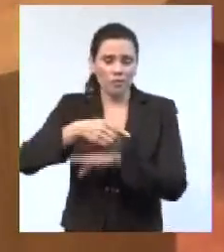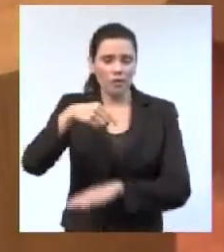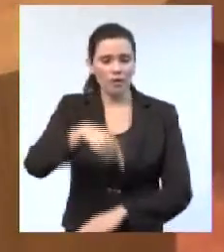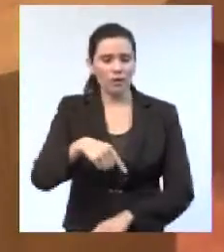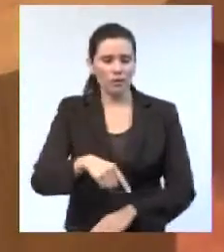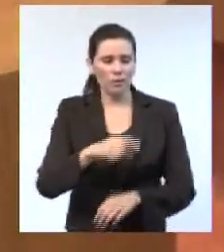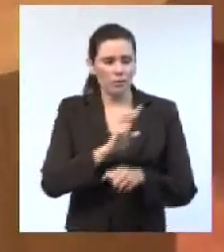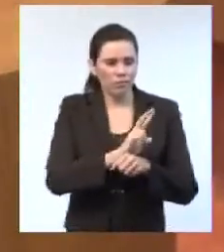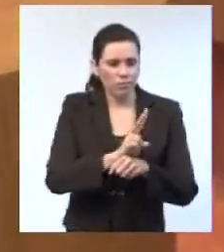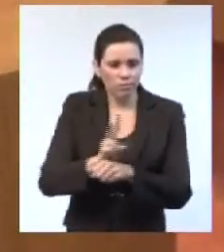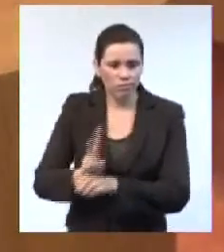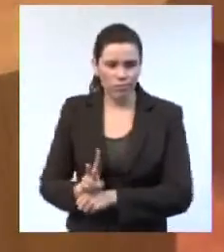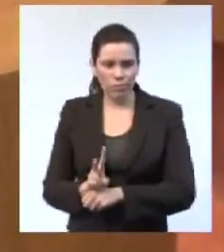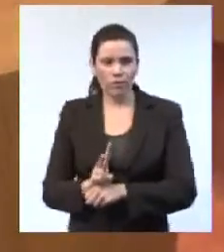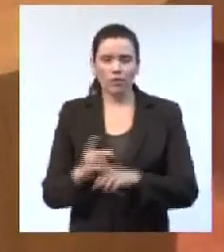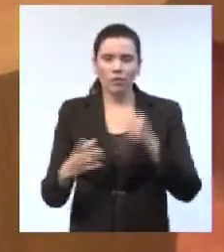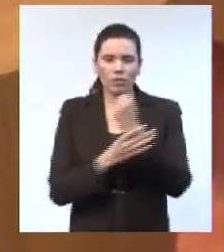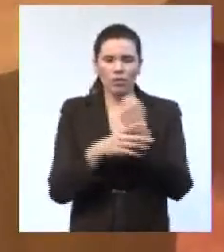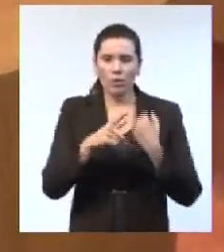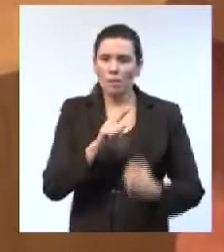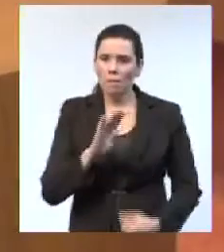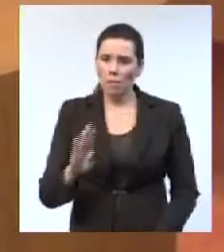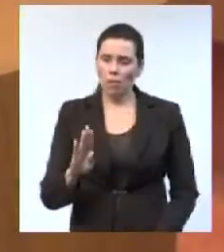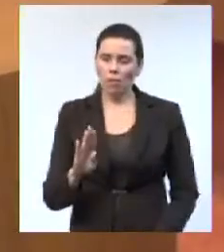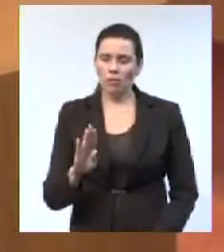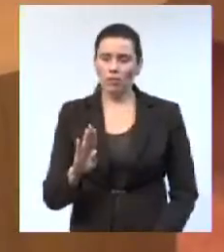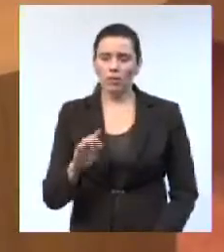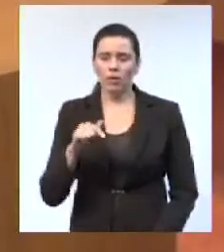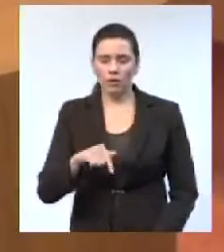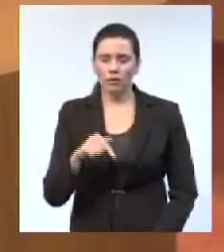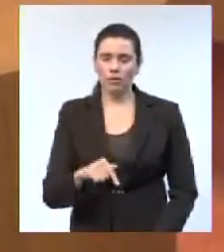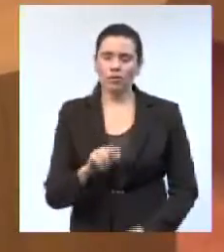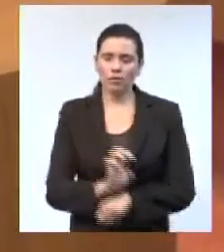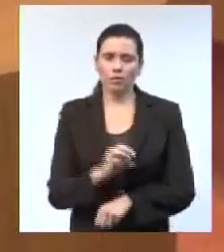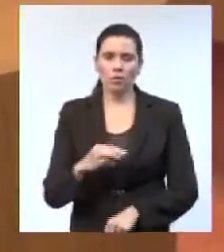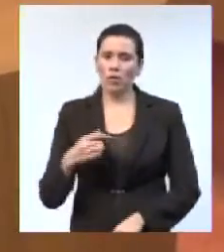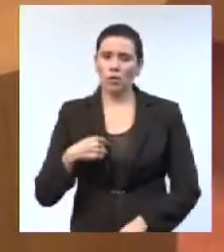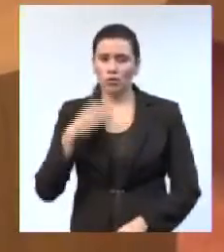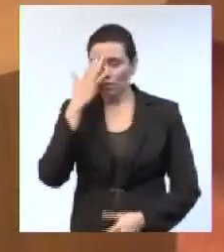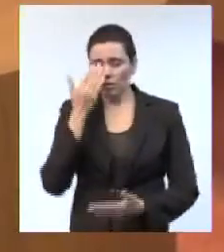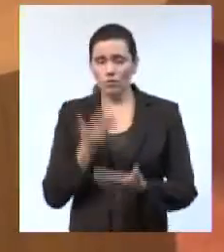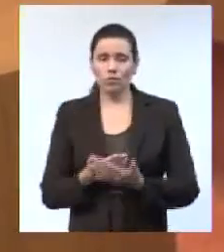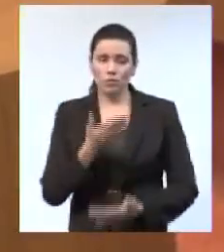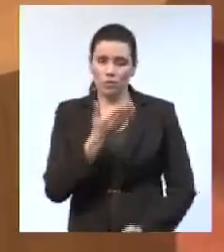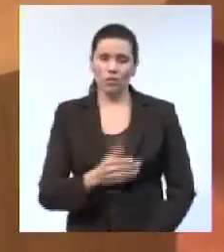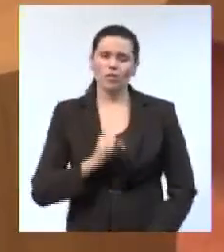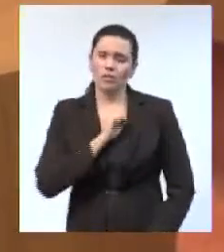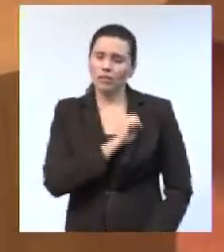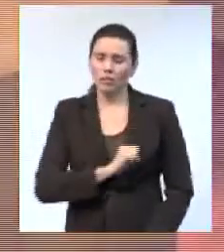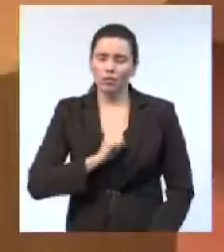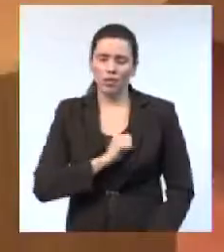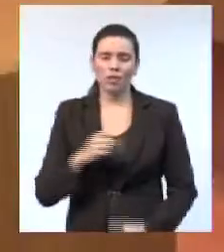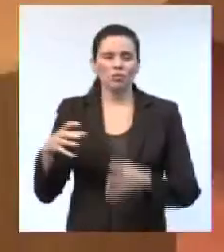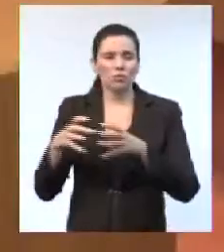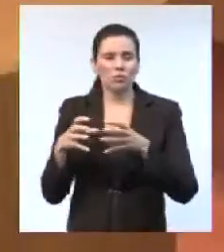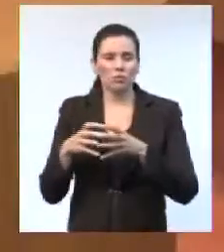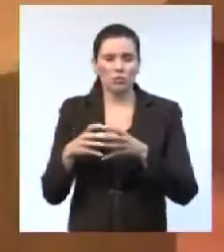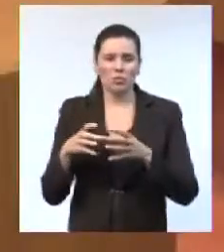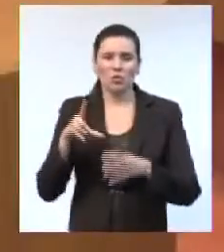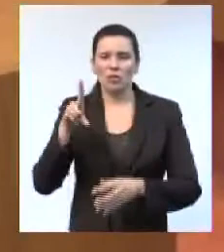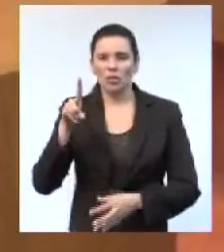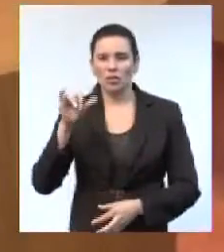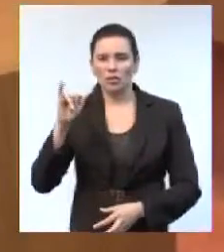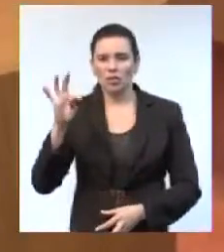militar. Eu não quero acreditar que o deputado Adriano tem simpatia e tem saudades da ditadura militar aqui em nosso país, senhor